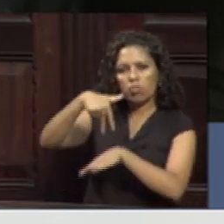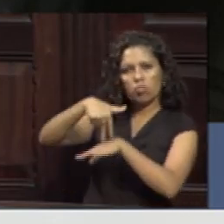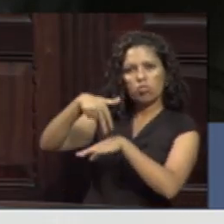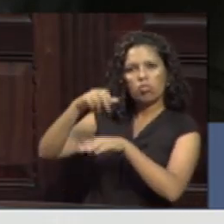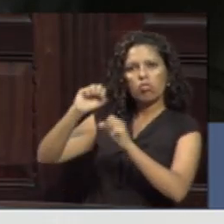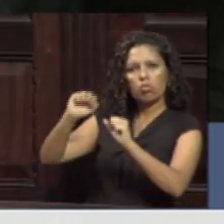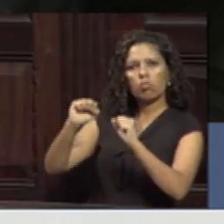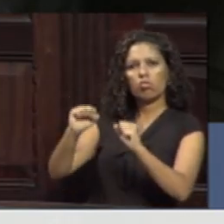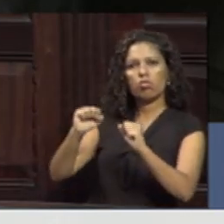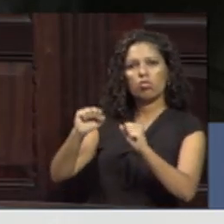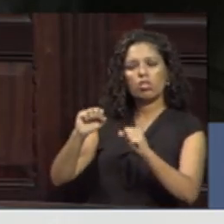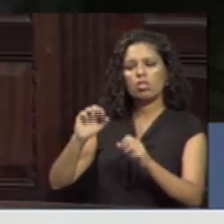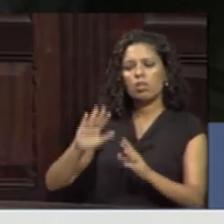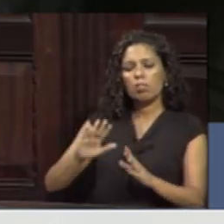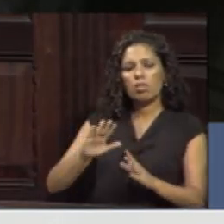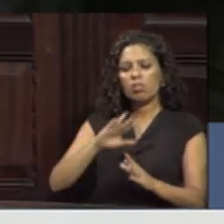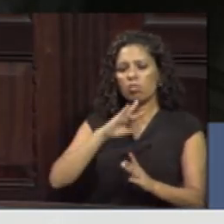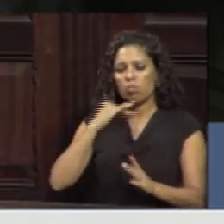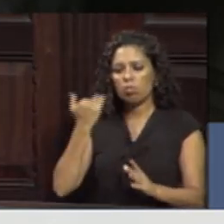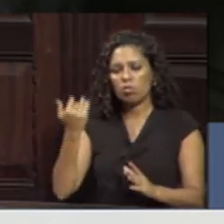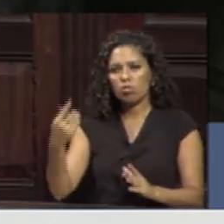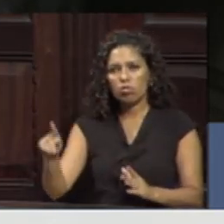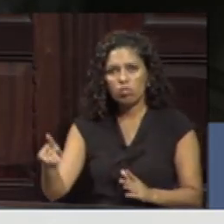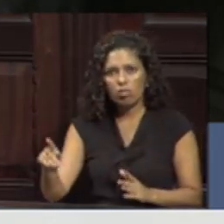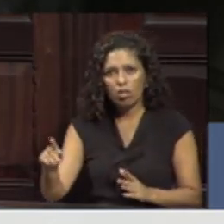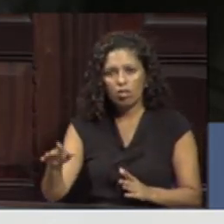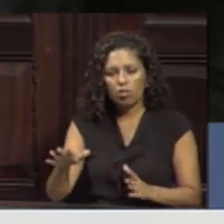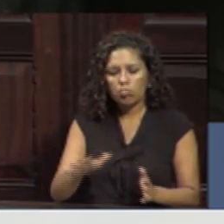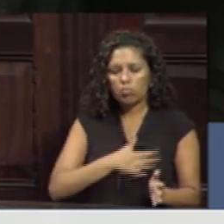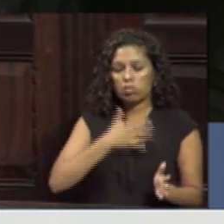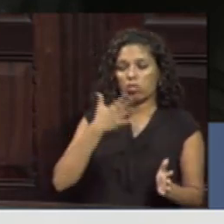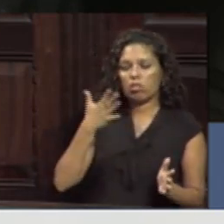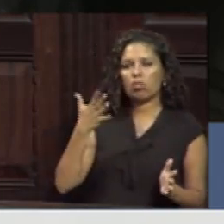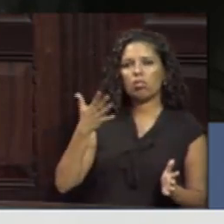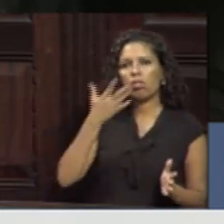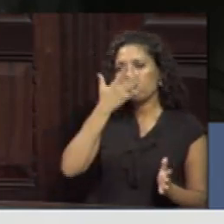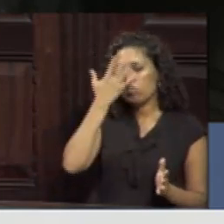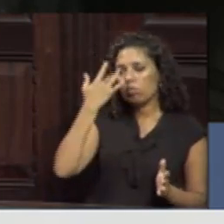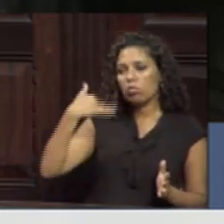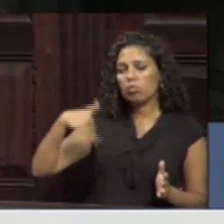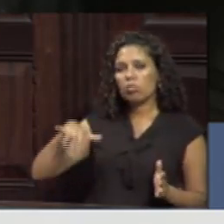crime que pegou a todos nós de surpresa,